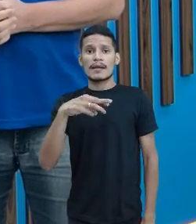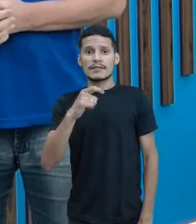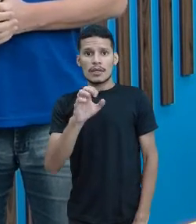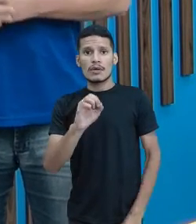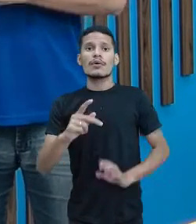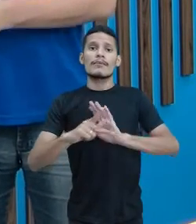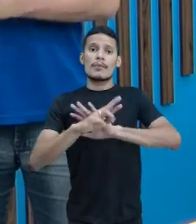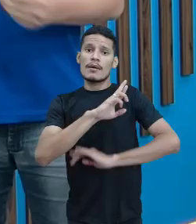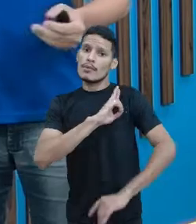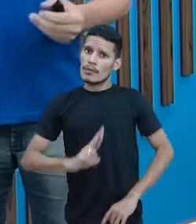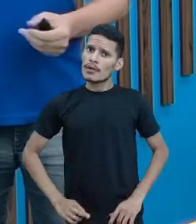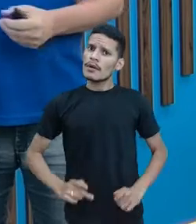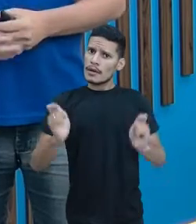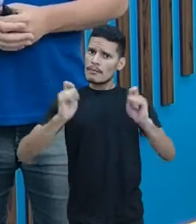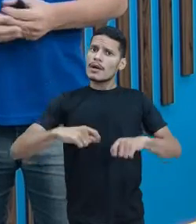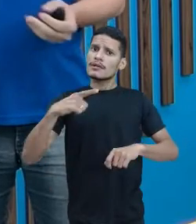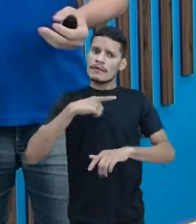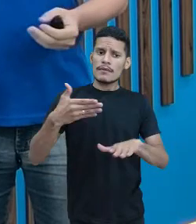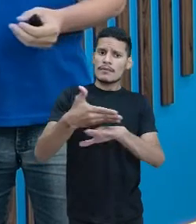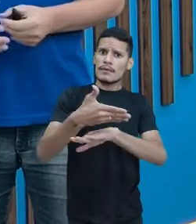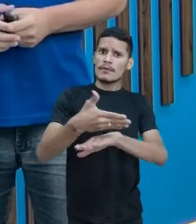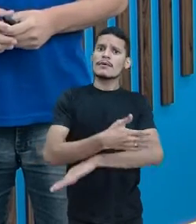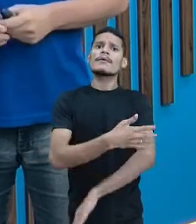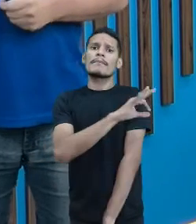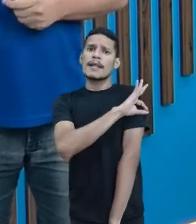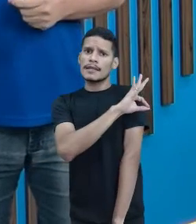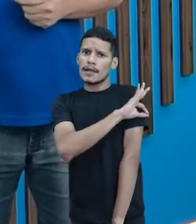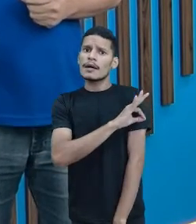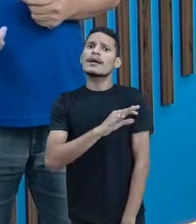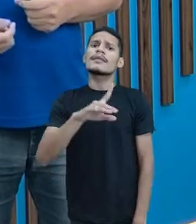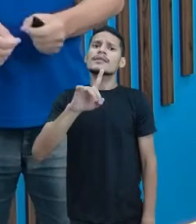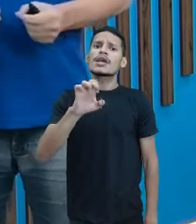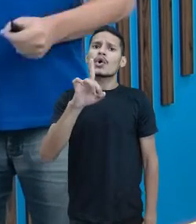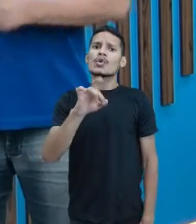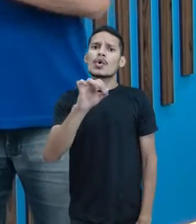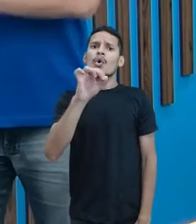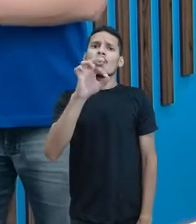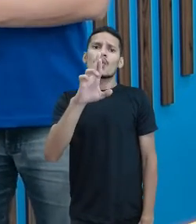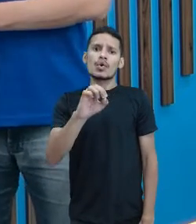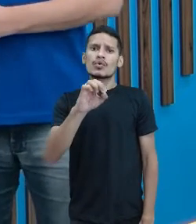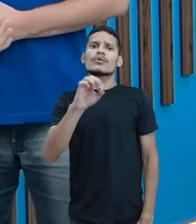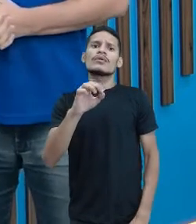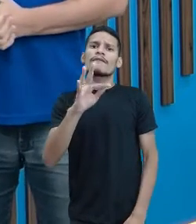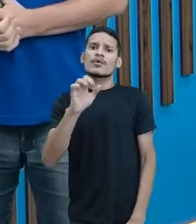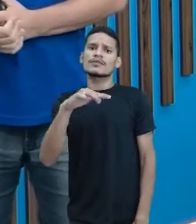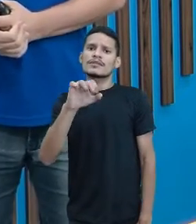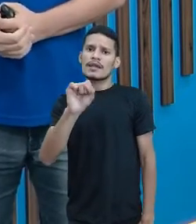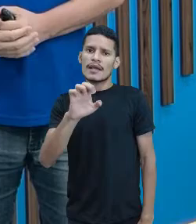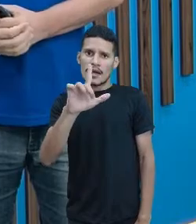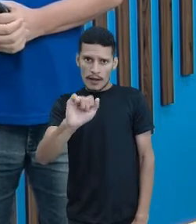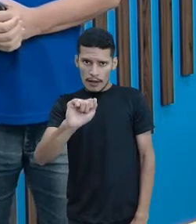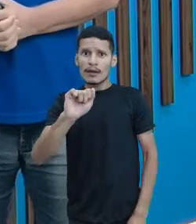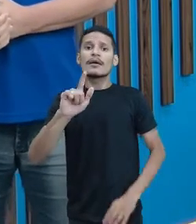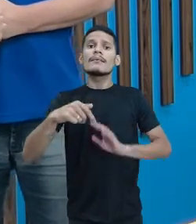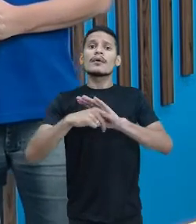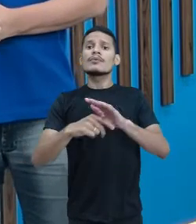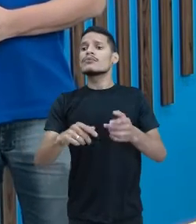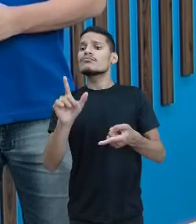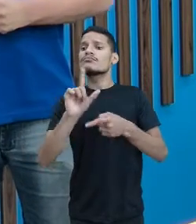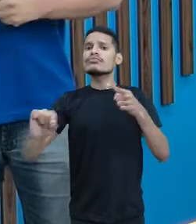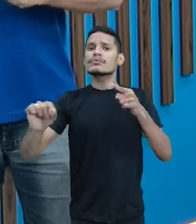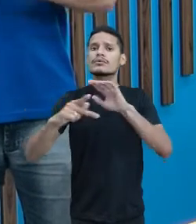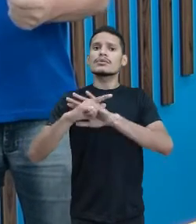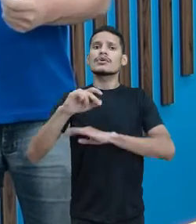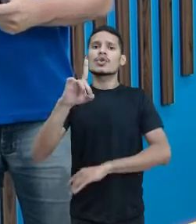Brasil se deu com a participação dos militares. Quando Deodoro da Fonseca foi lá, destituiu, né, o Dom Pedro